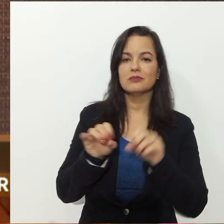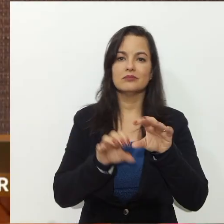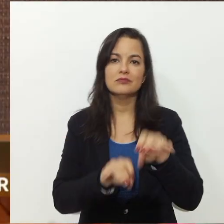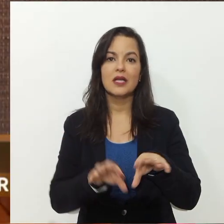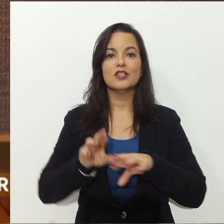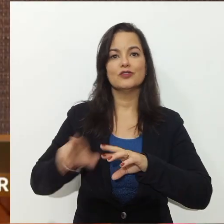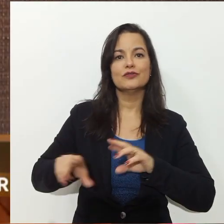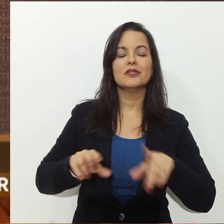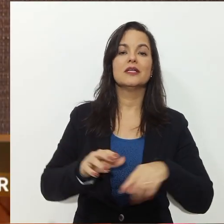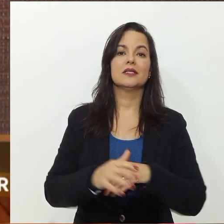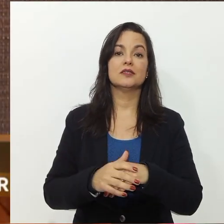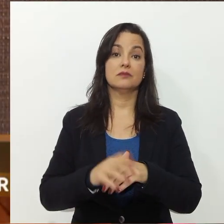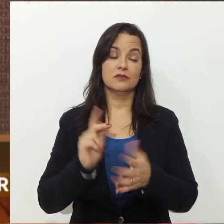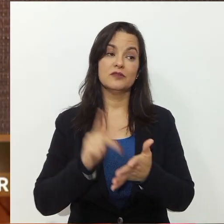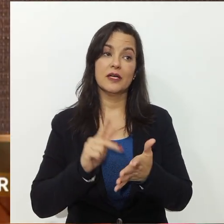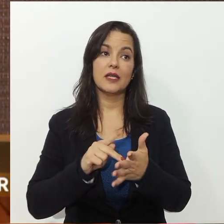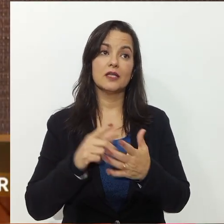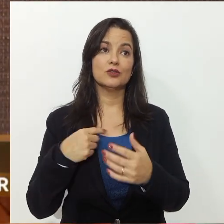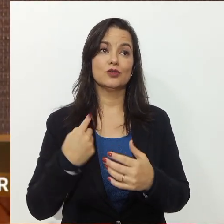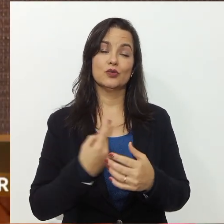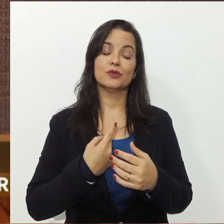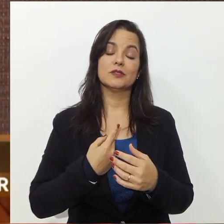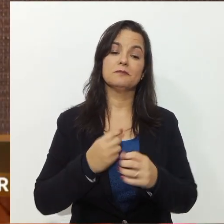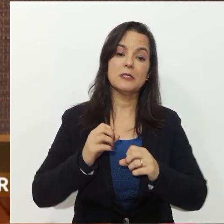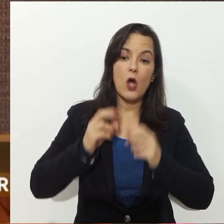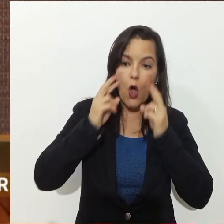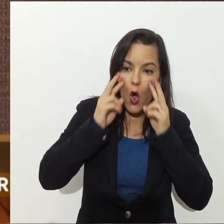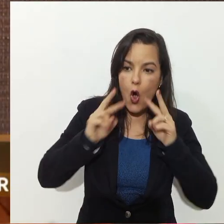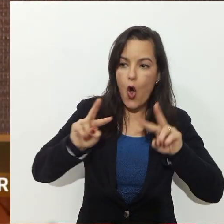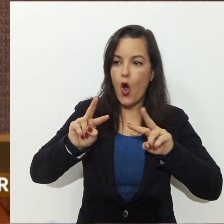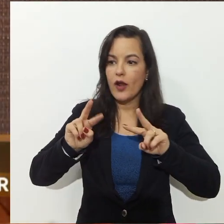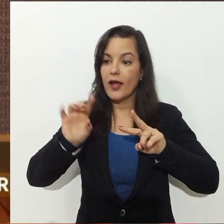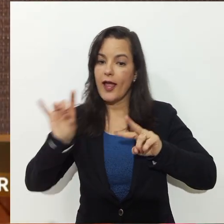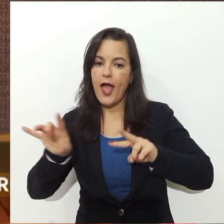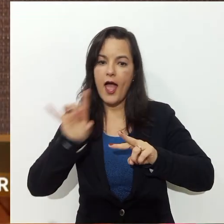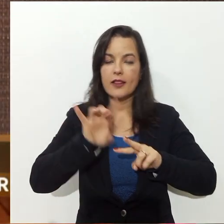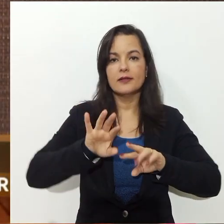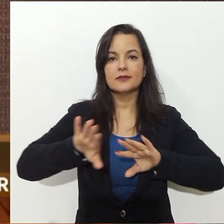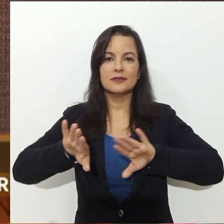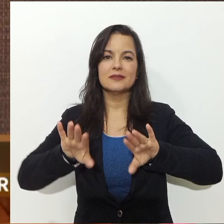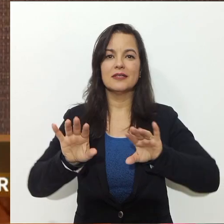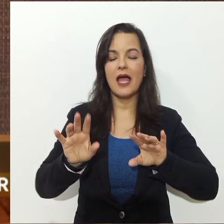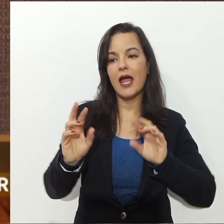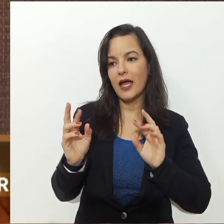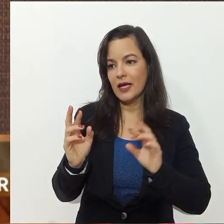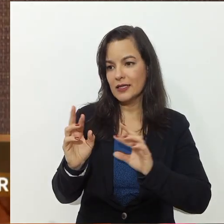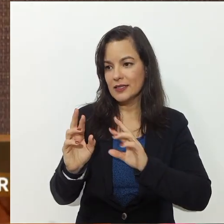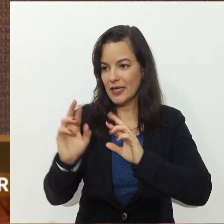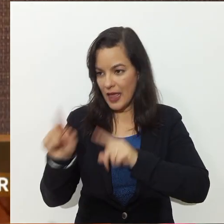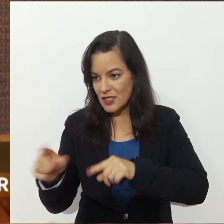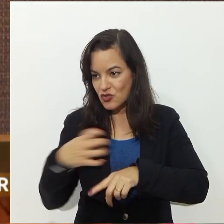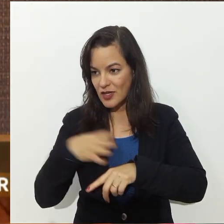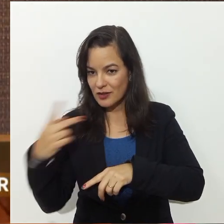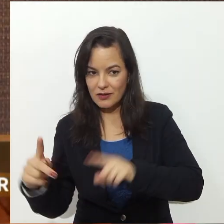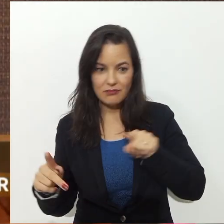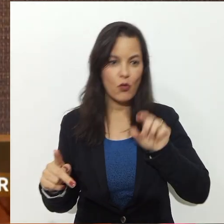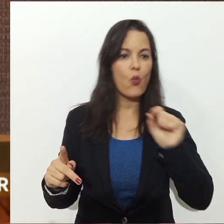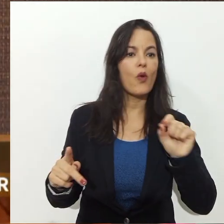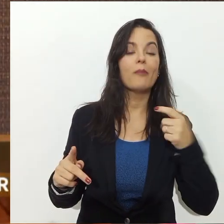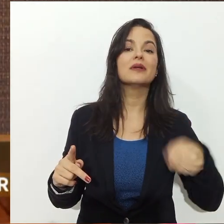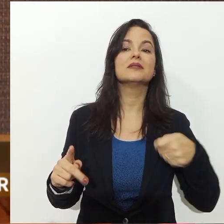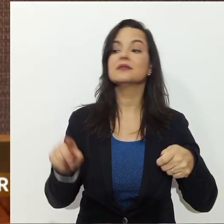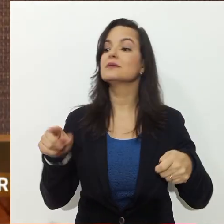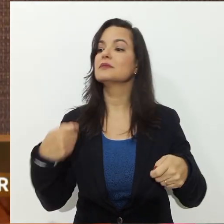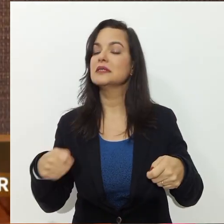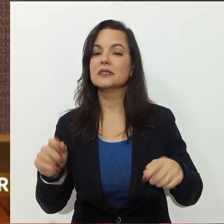temos classes na nossa prefeitura, são classes de educação bilíngue dentro de uma